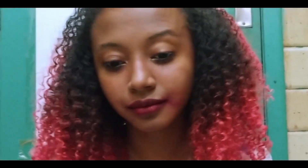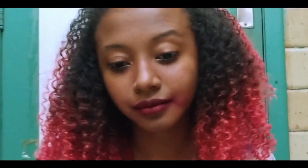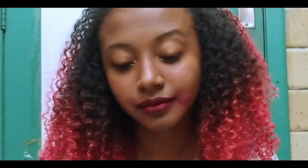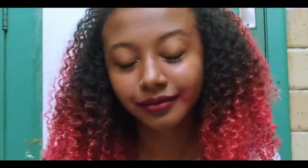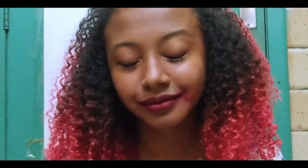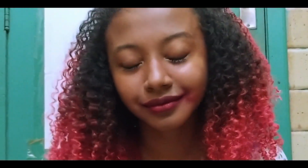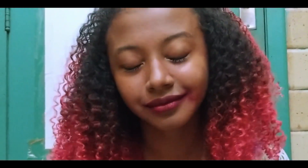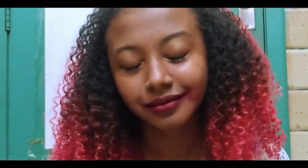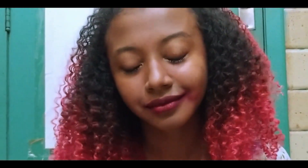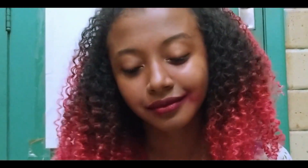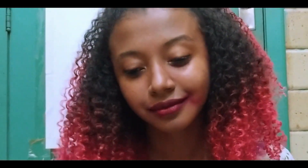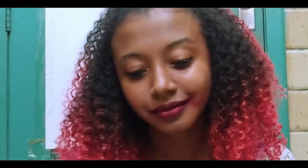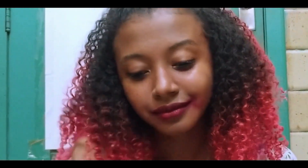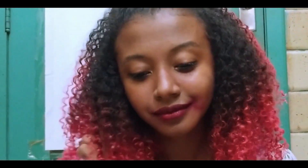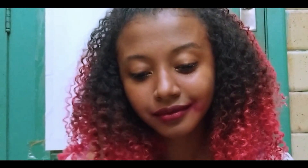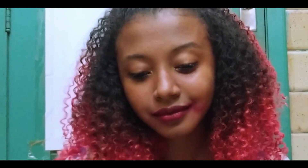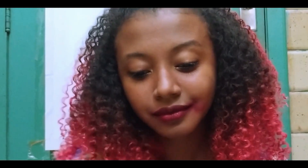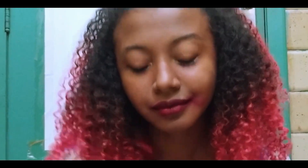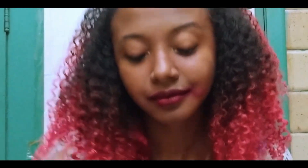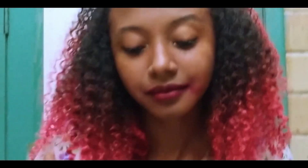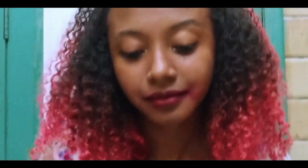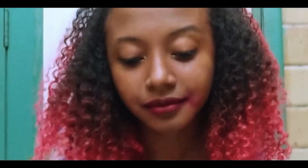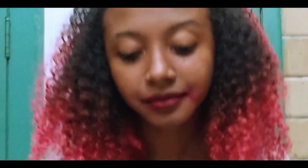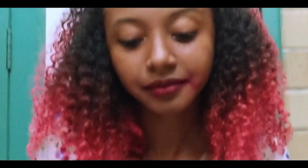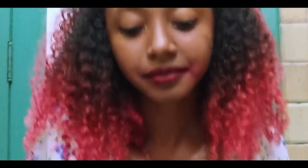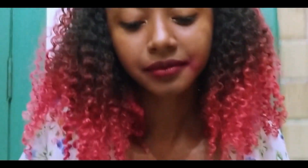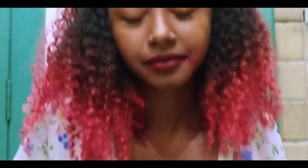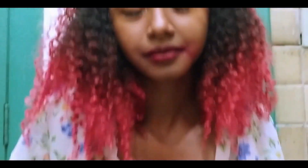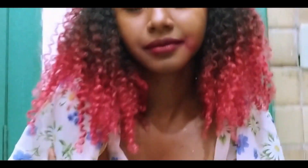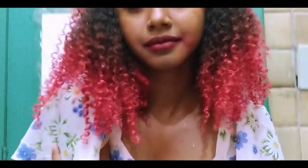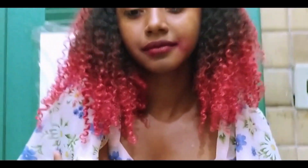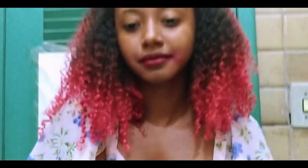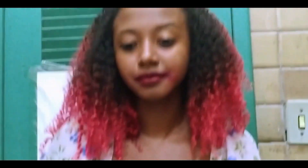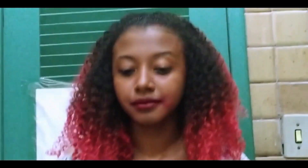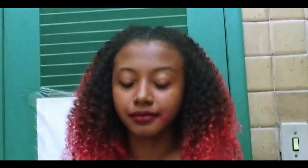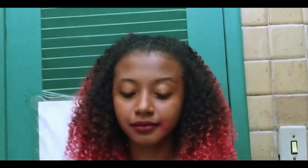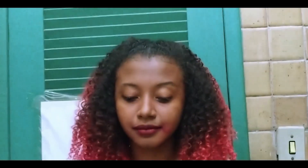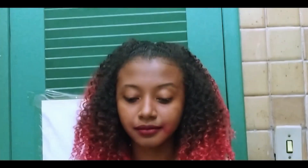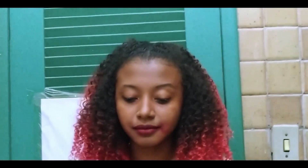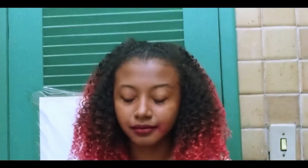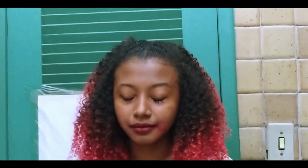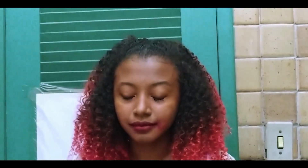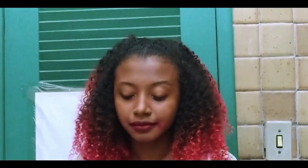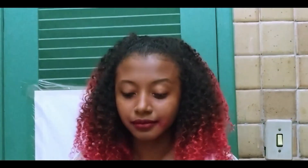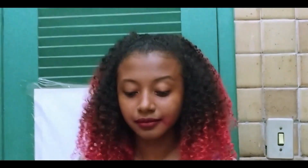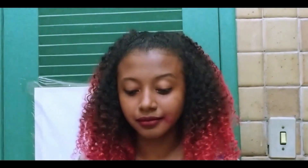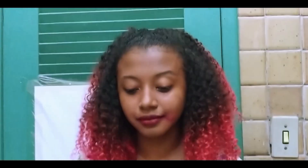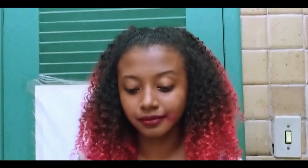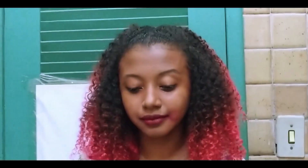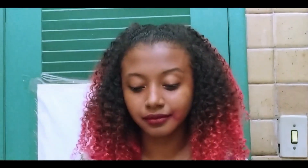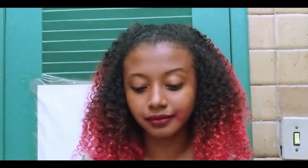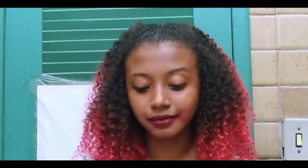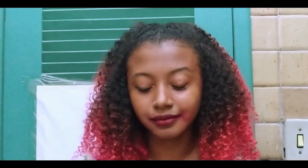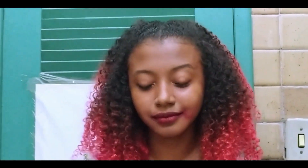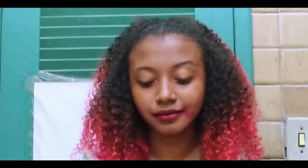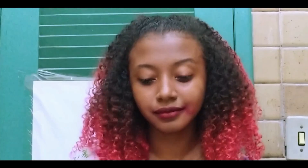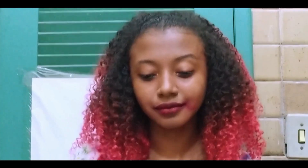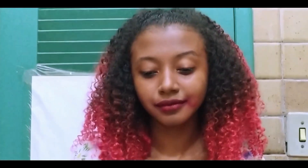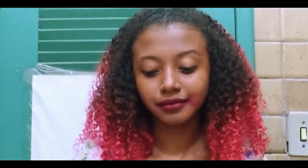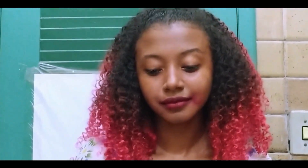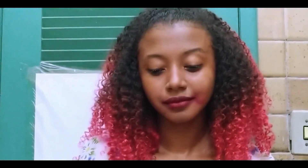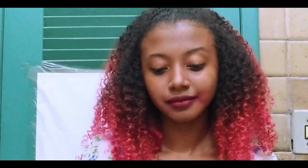receita tal, a receita cultural do marido da